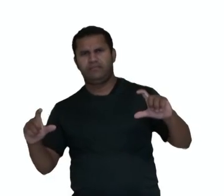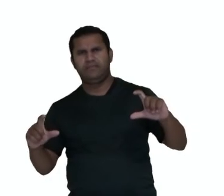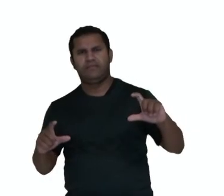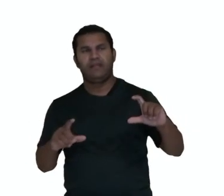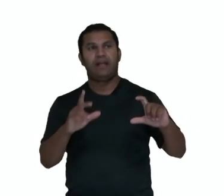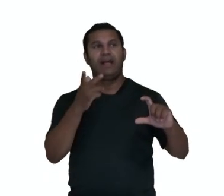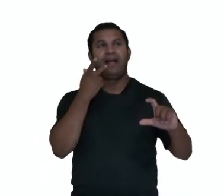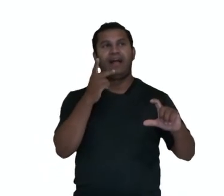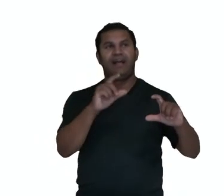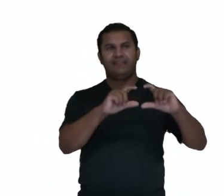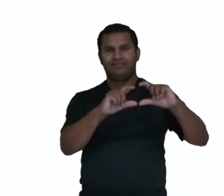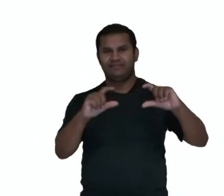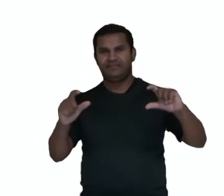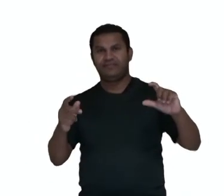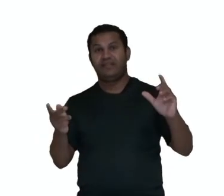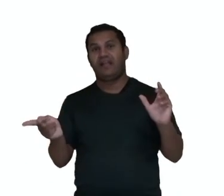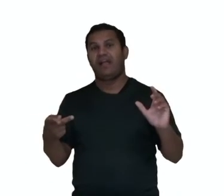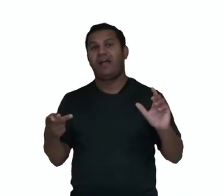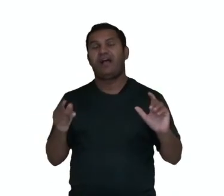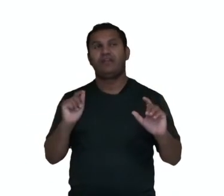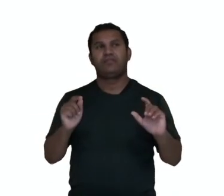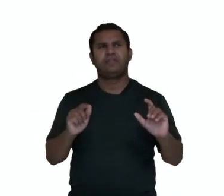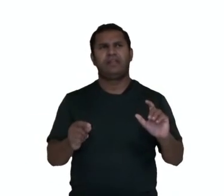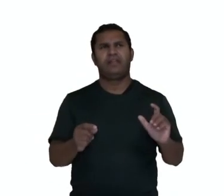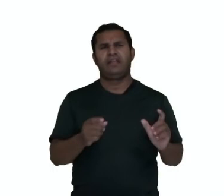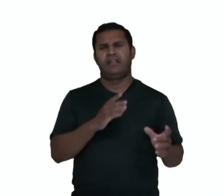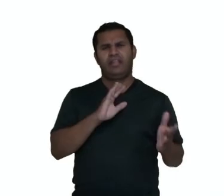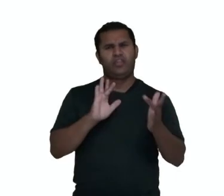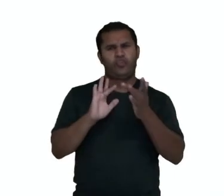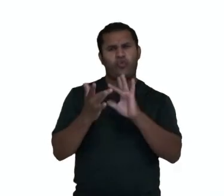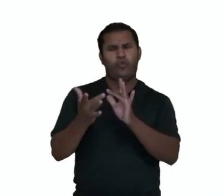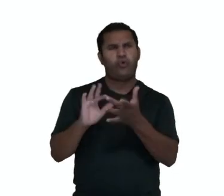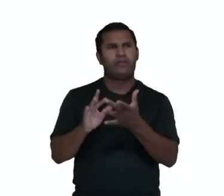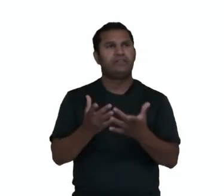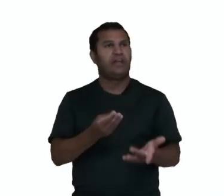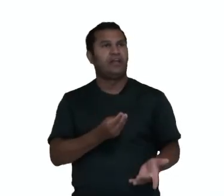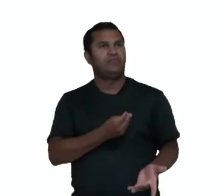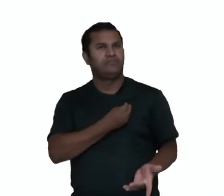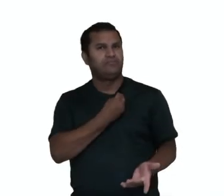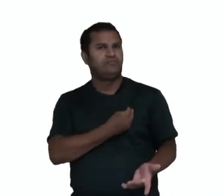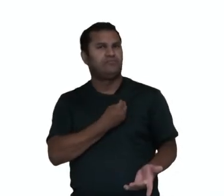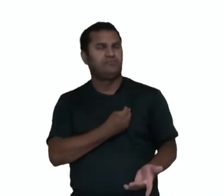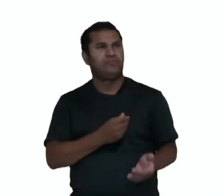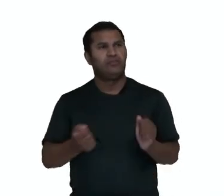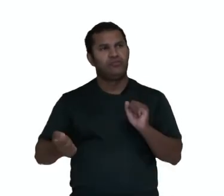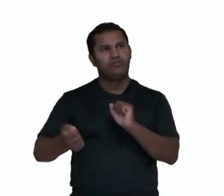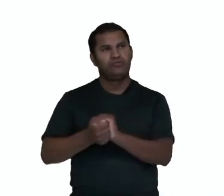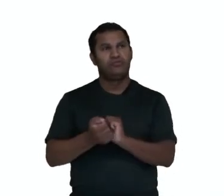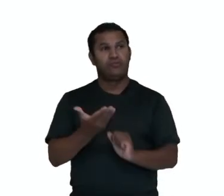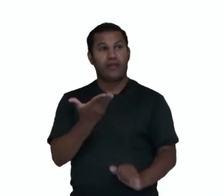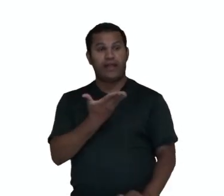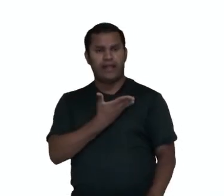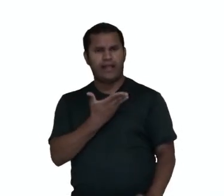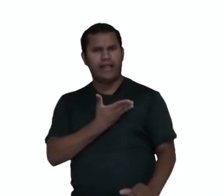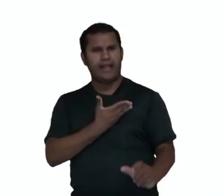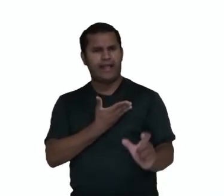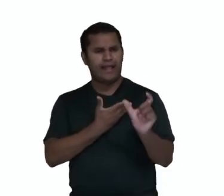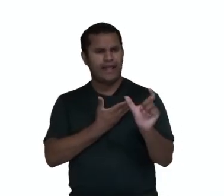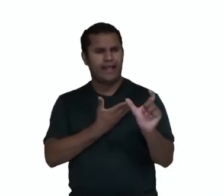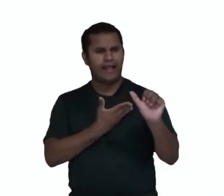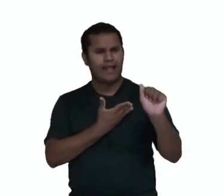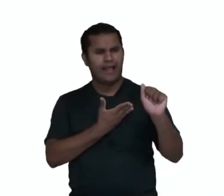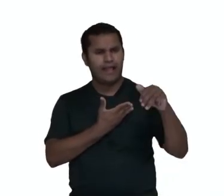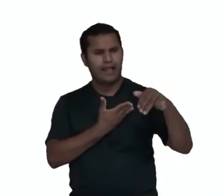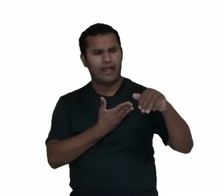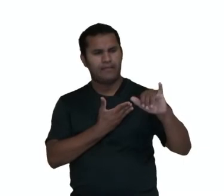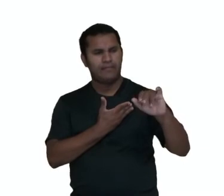com os astecas, né? Então ali, né? Esse contato entre os ameríndios, os povos nativos e os espanhóis, não foi